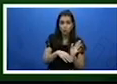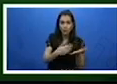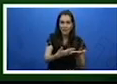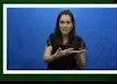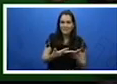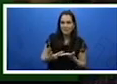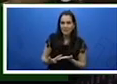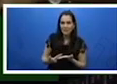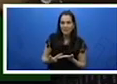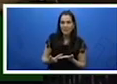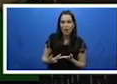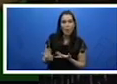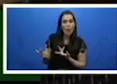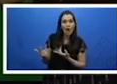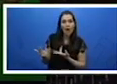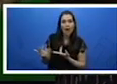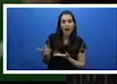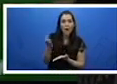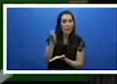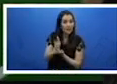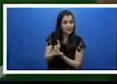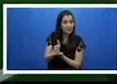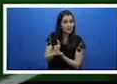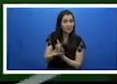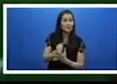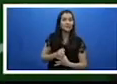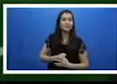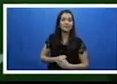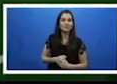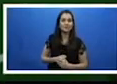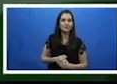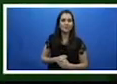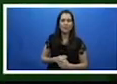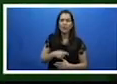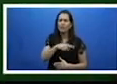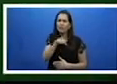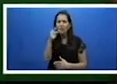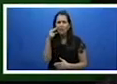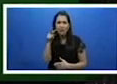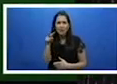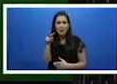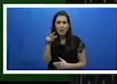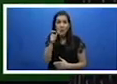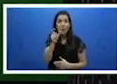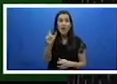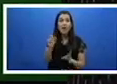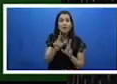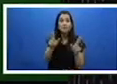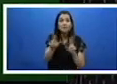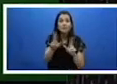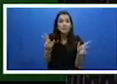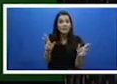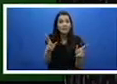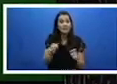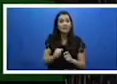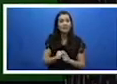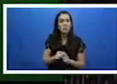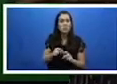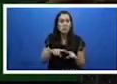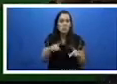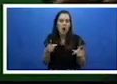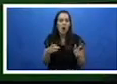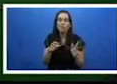a mesma quantidade. Vocês viram? Com palavras diferentes, mas o